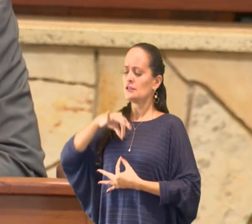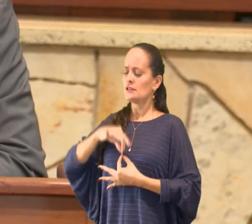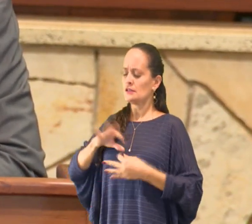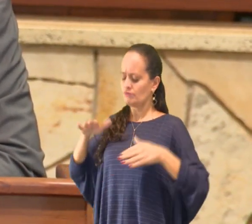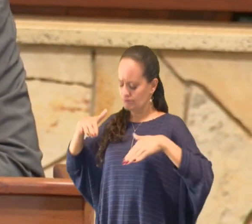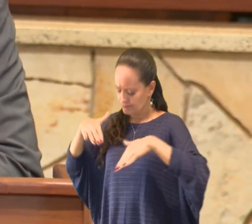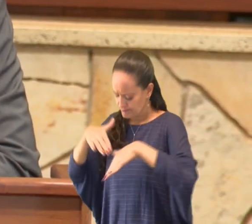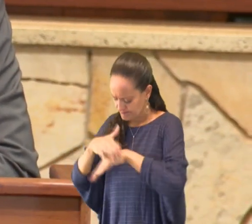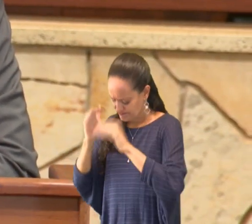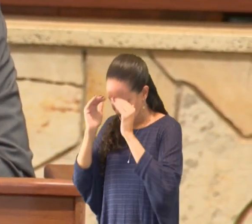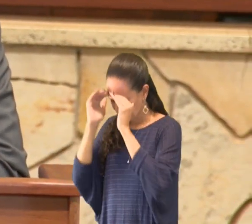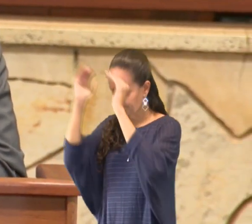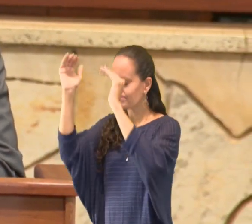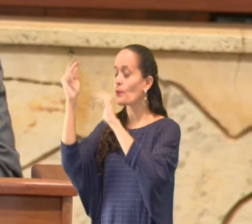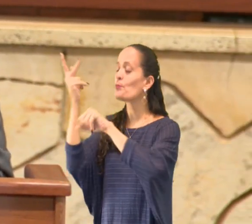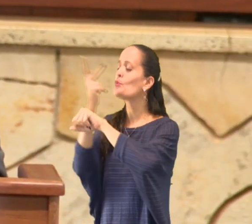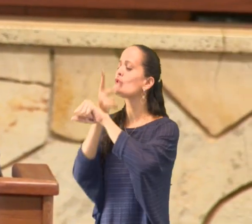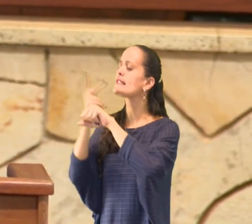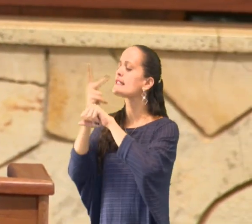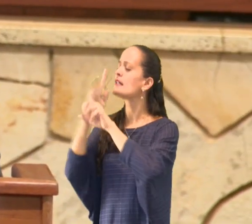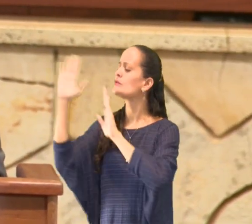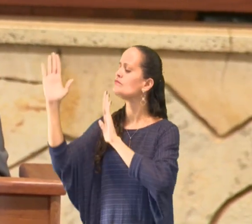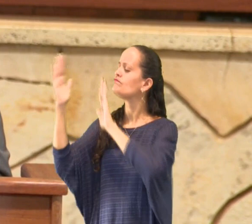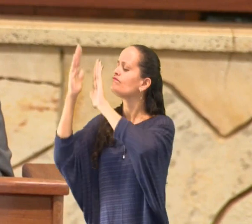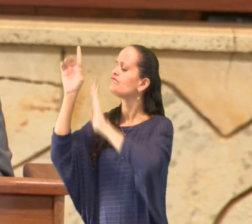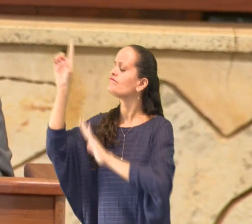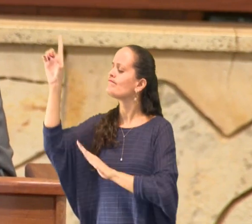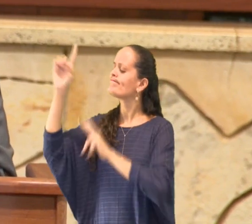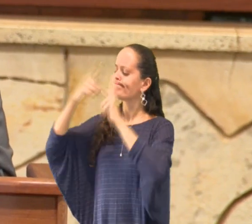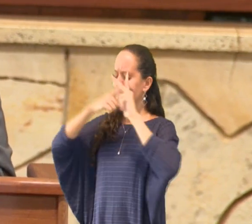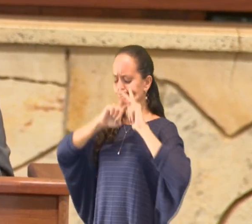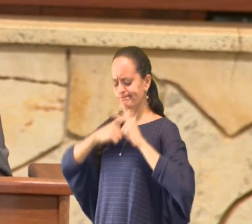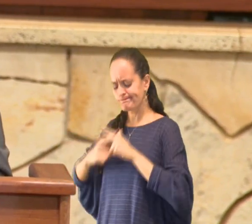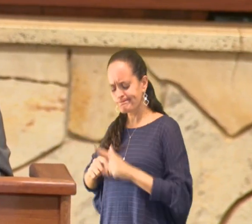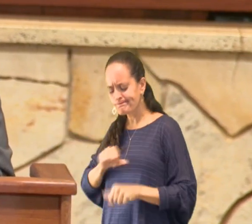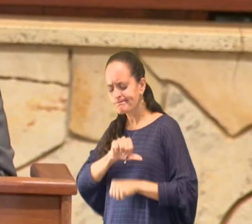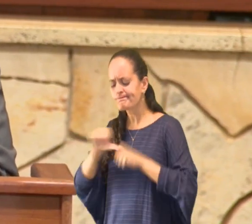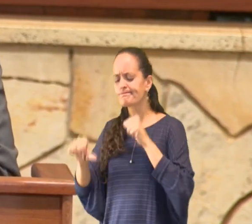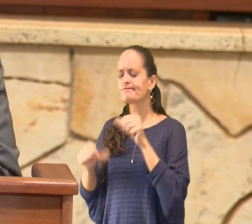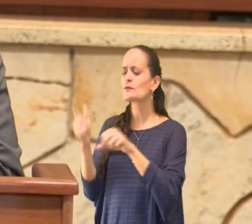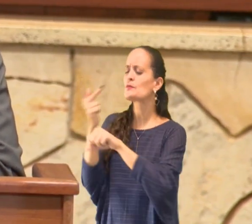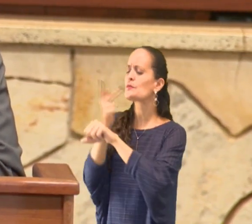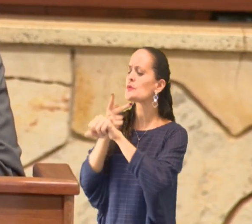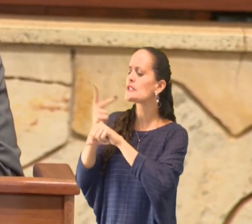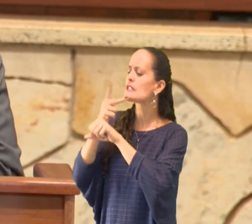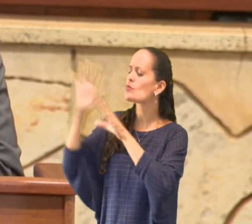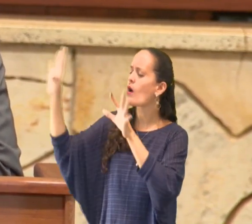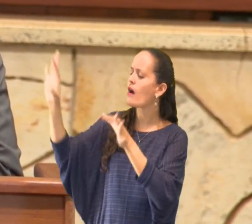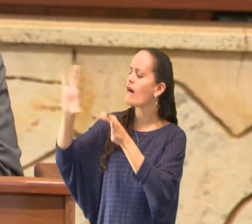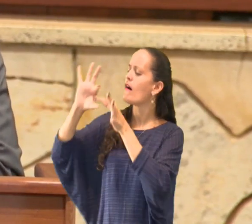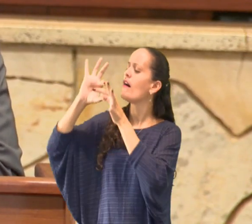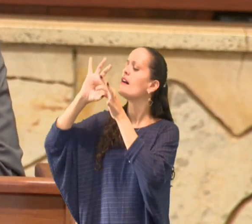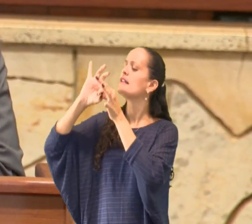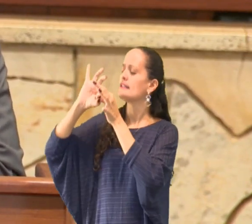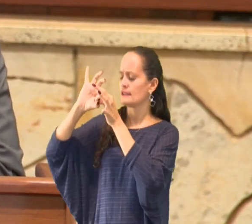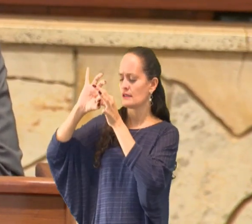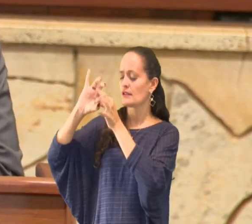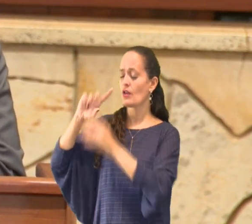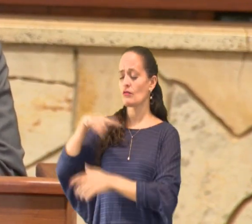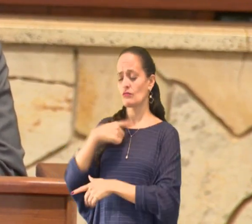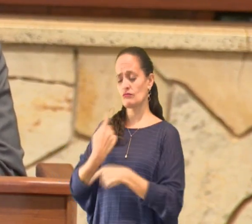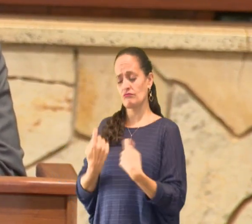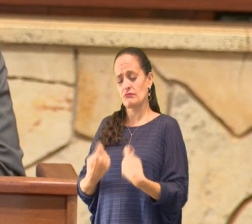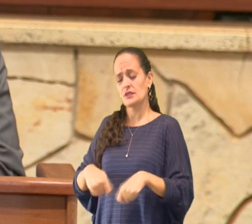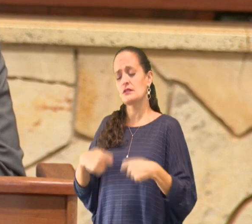submissão, buscando a tua face, buscando o teu conserto, buscando a tua aliança, buscando fazer, ó Pai, aquilo que compete a cada um de